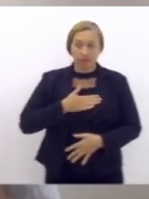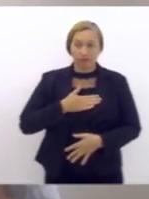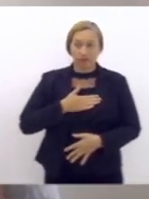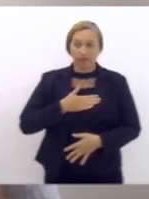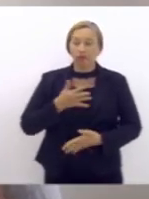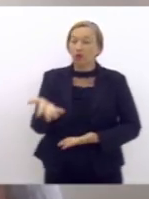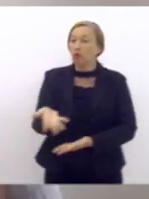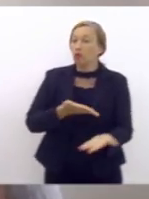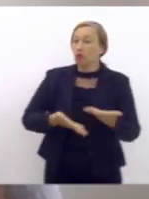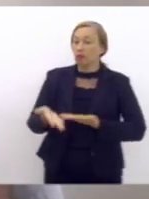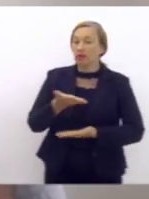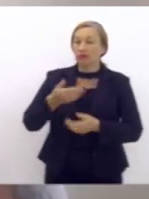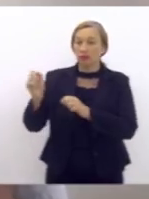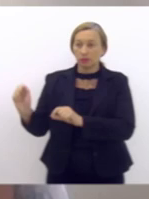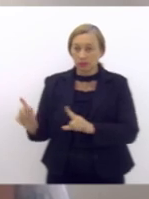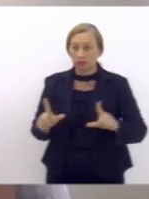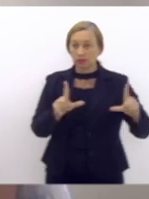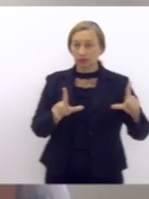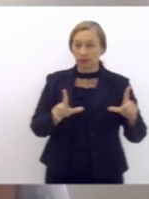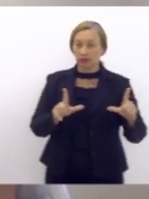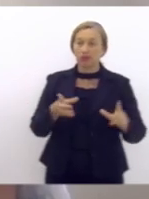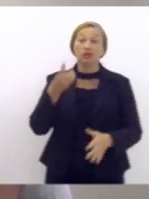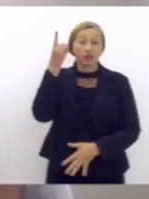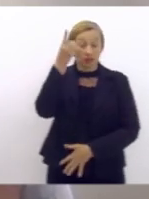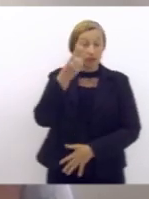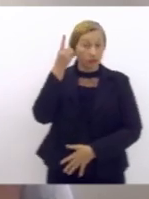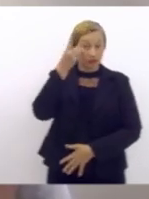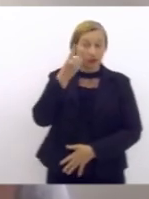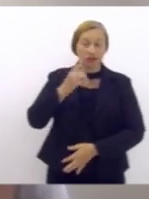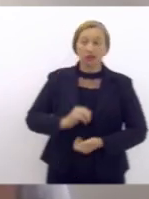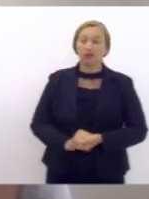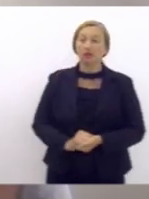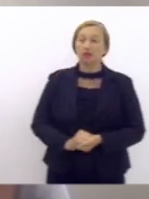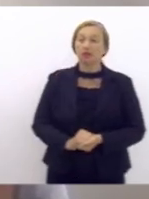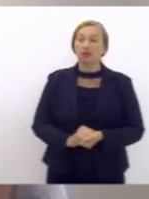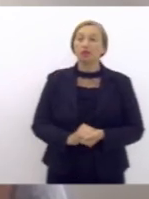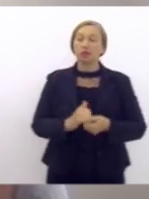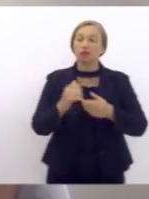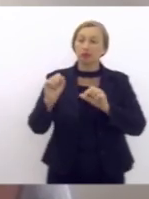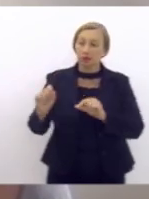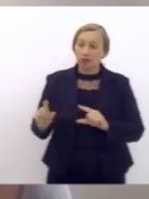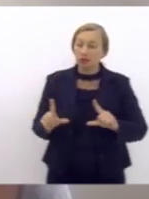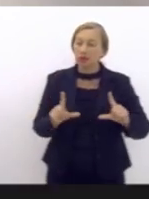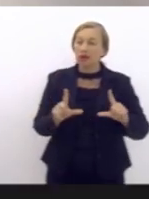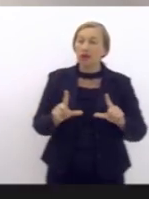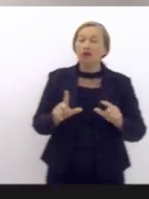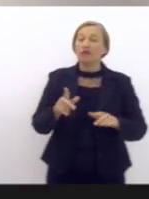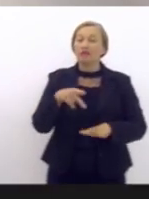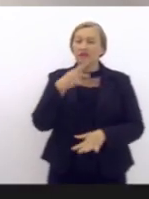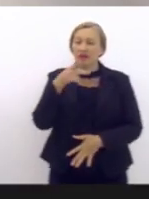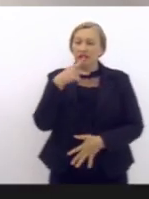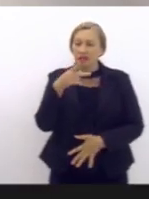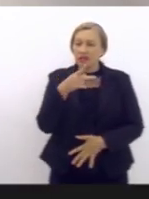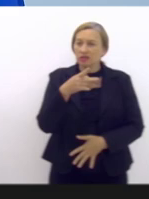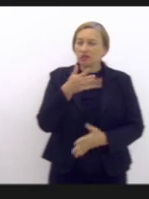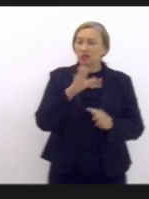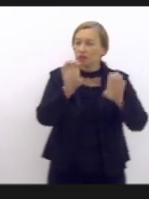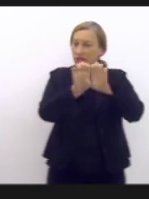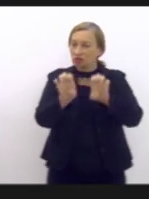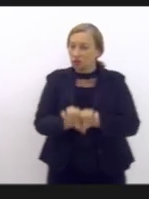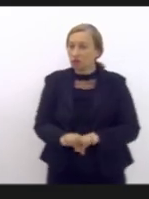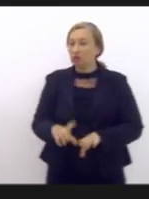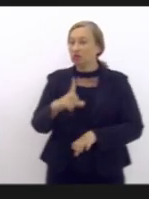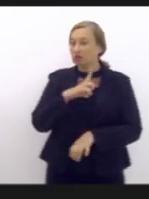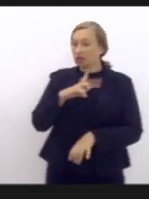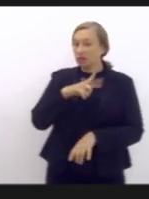compartilhar aqui uma apresentação, deputada, e nessa apresentação eu começo justamente falando sobre essa estrutura que nós temos